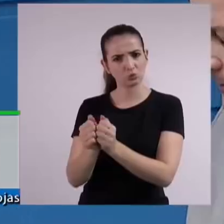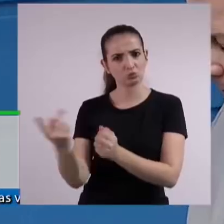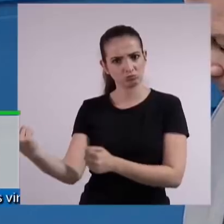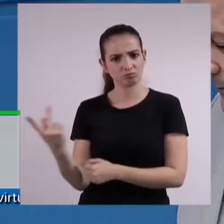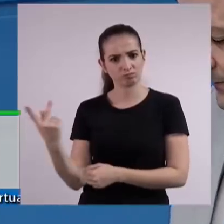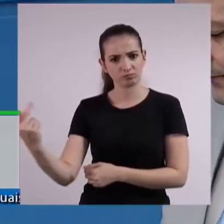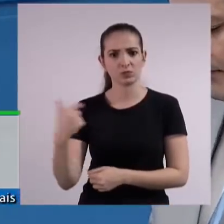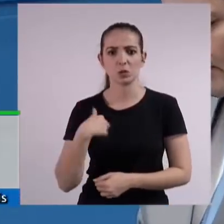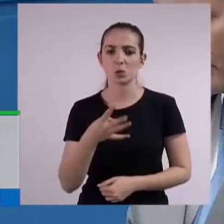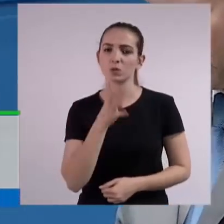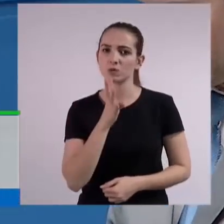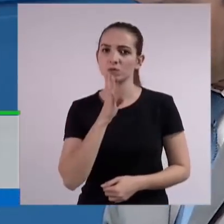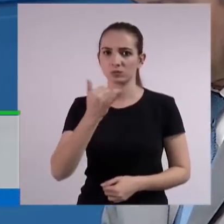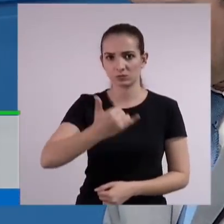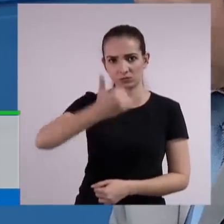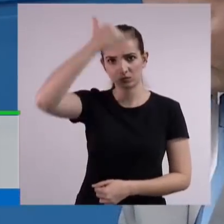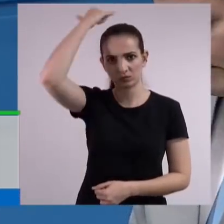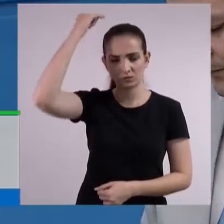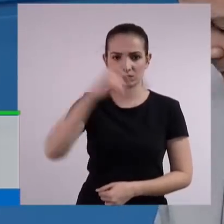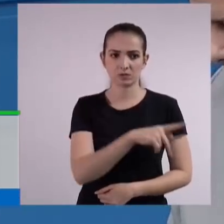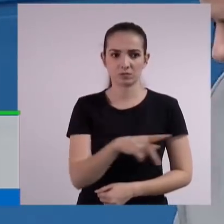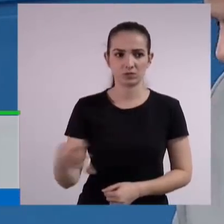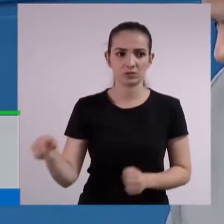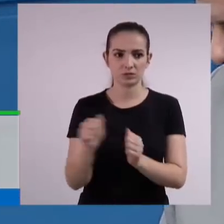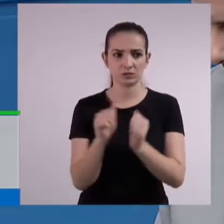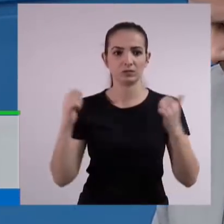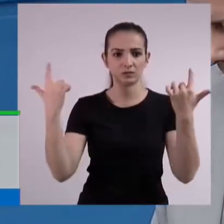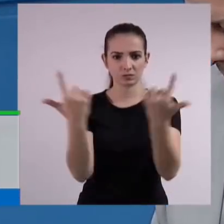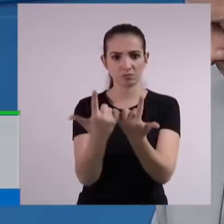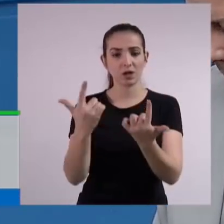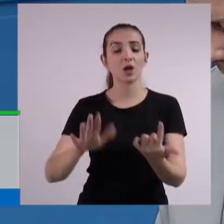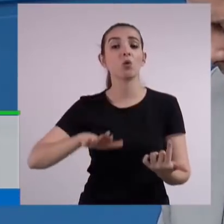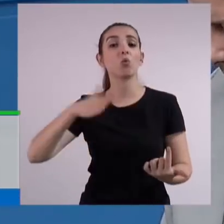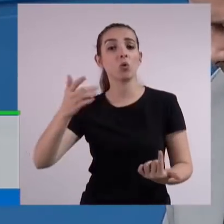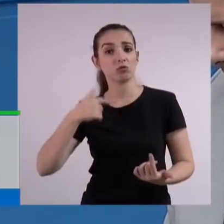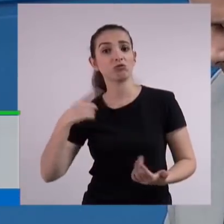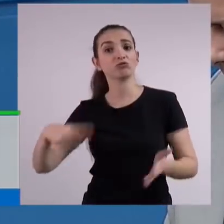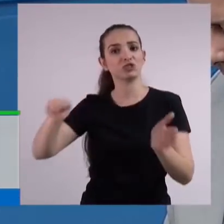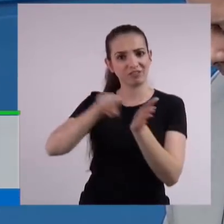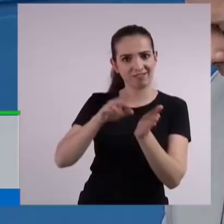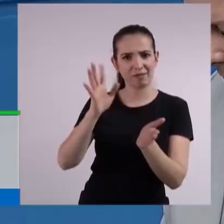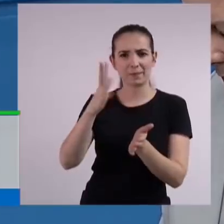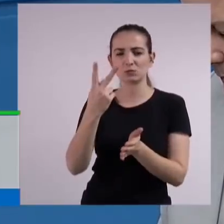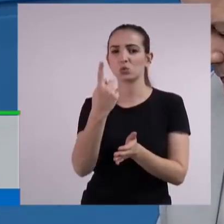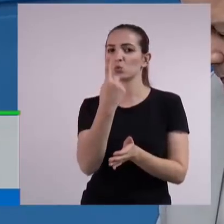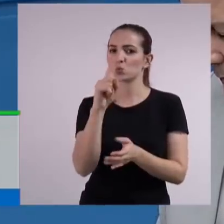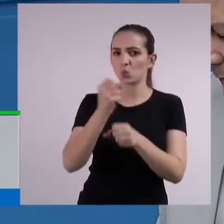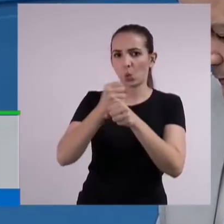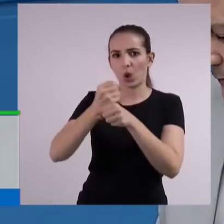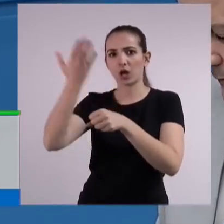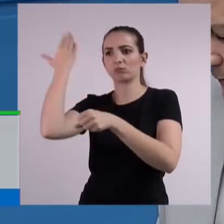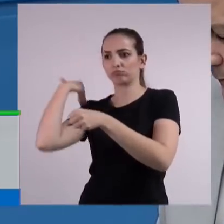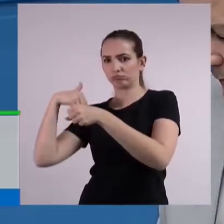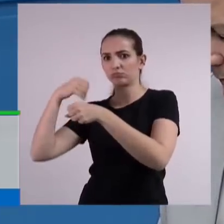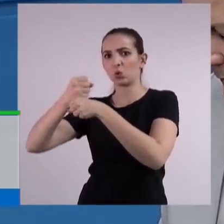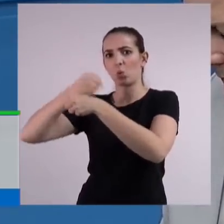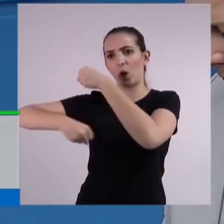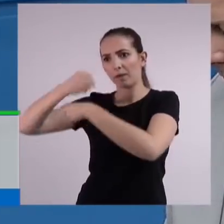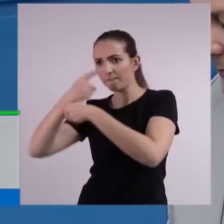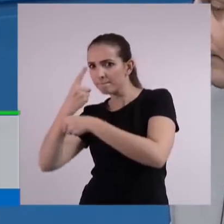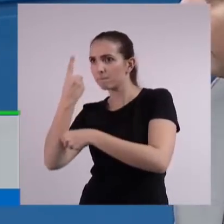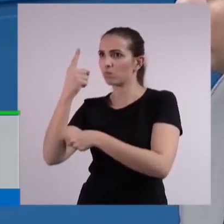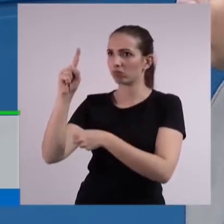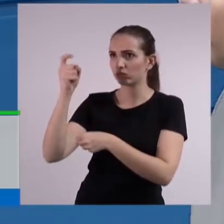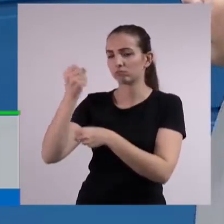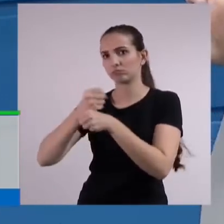Conheci o Júnior Mock, presidente da Assembleia, quando aqui cheguei há 1 ano e meio atrás. Mas